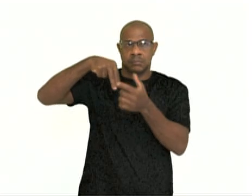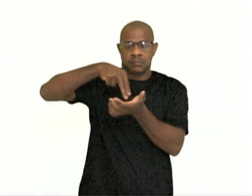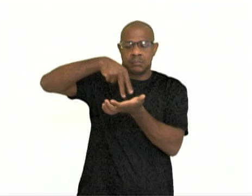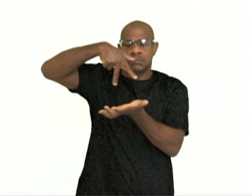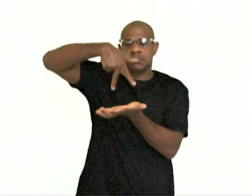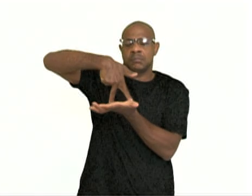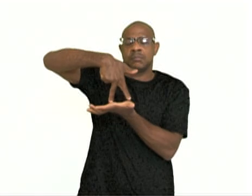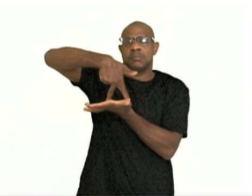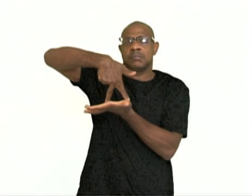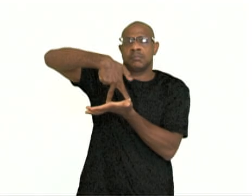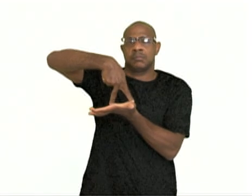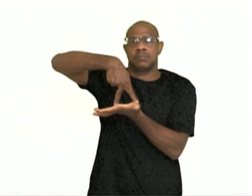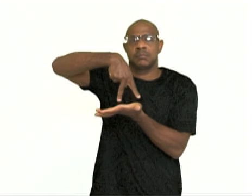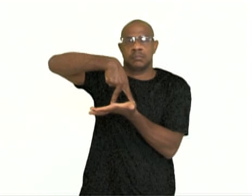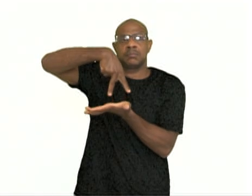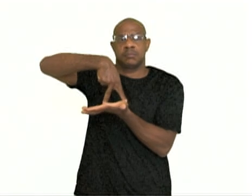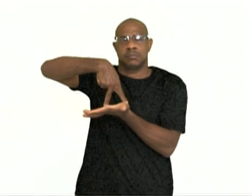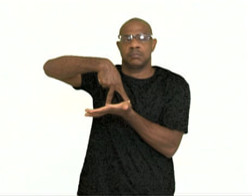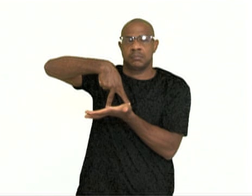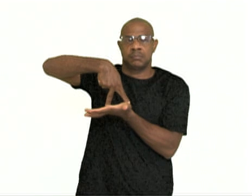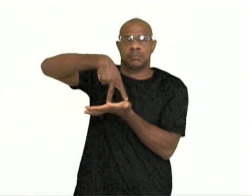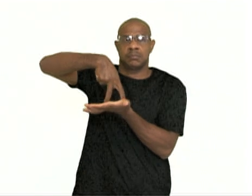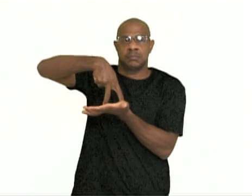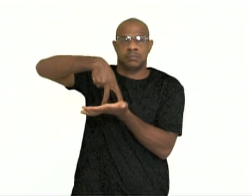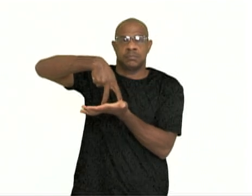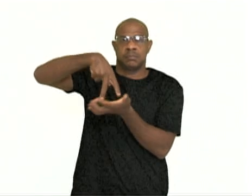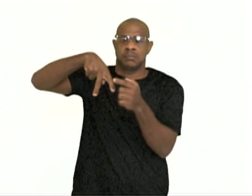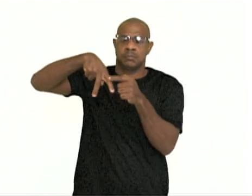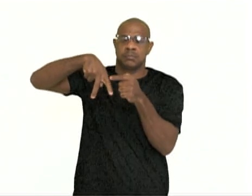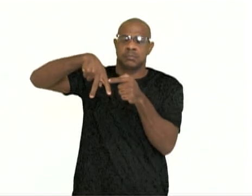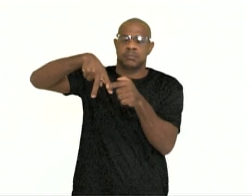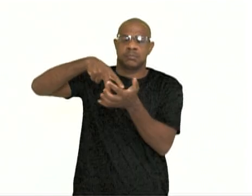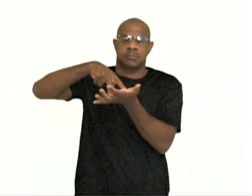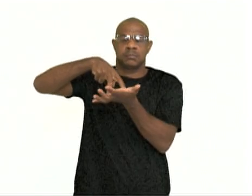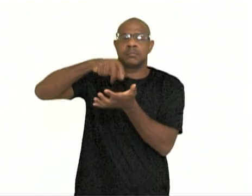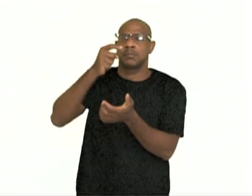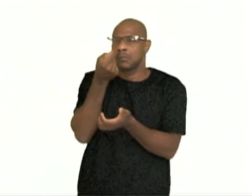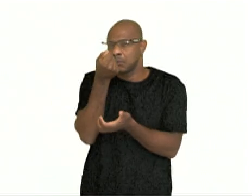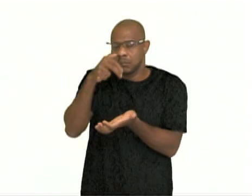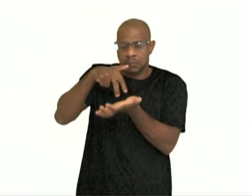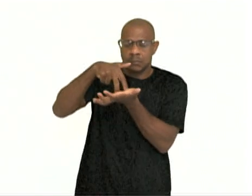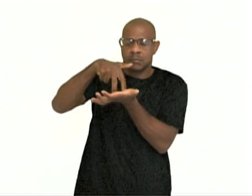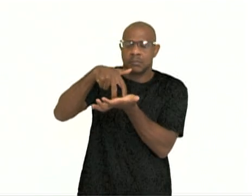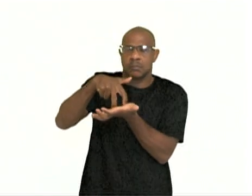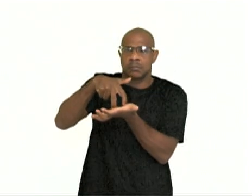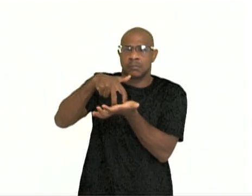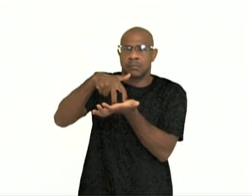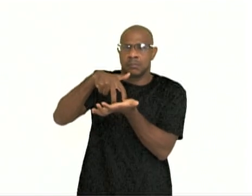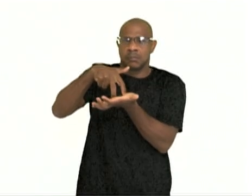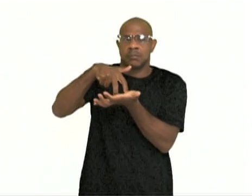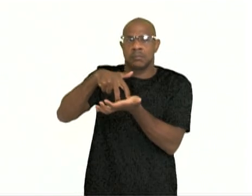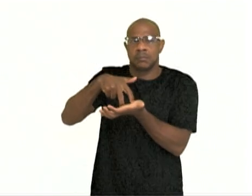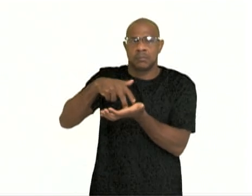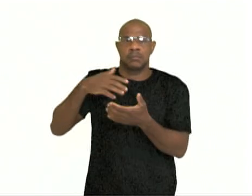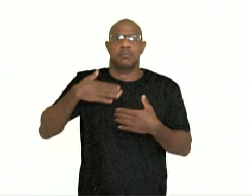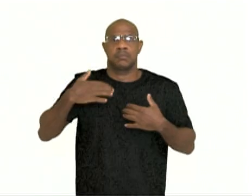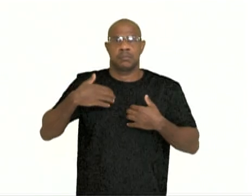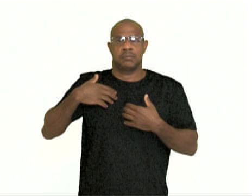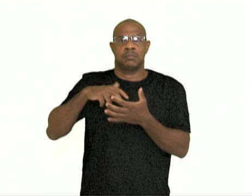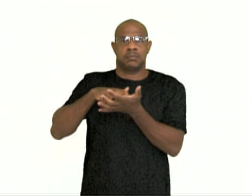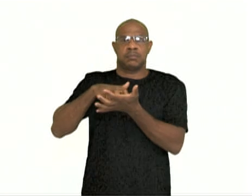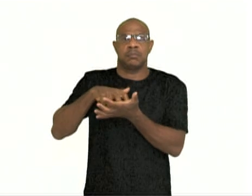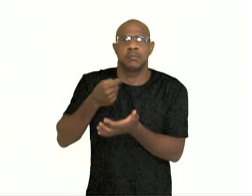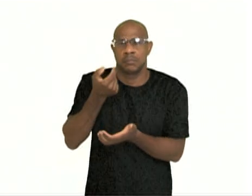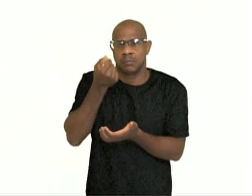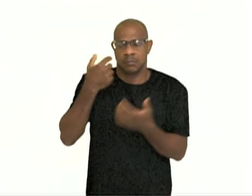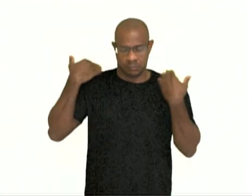alinhados e afastados. Os joelhos semiflexionados e o tronco se mantém levemente